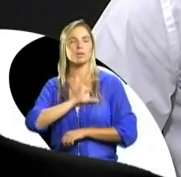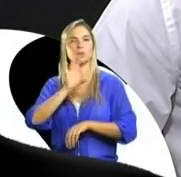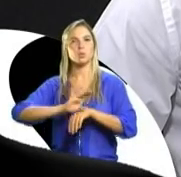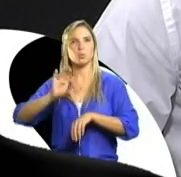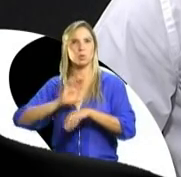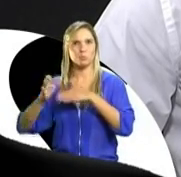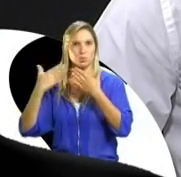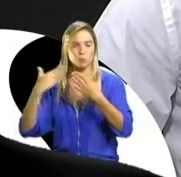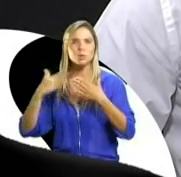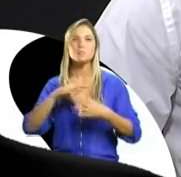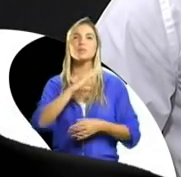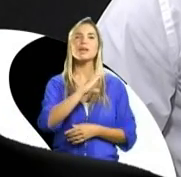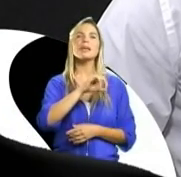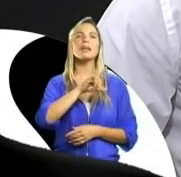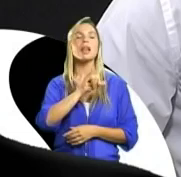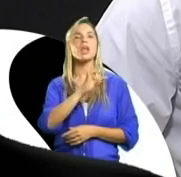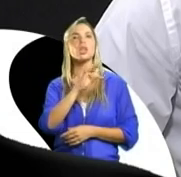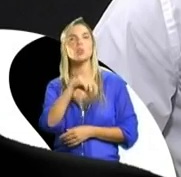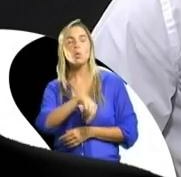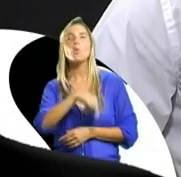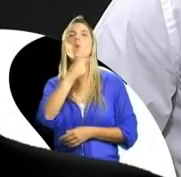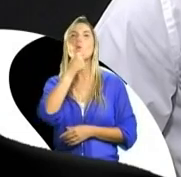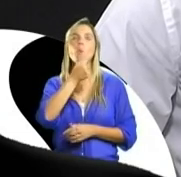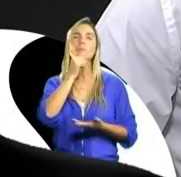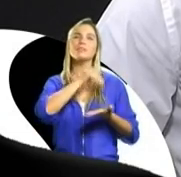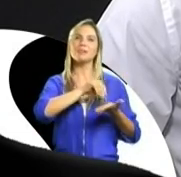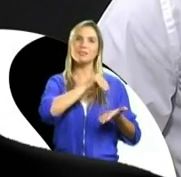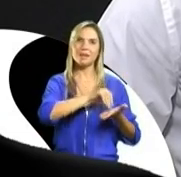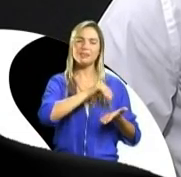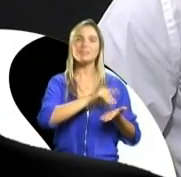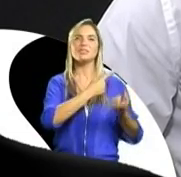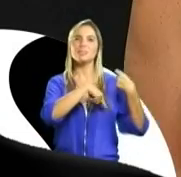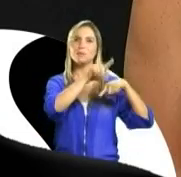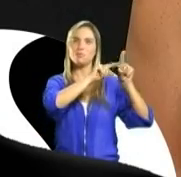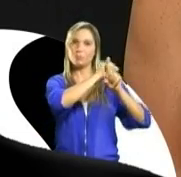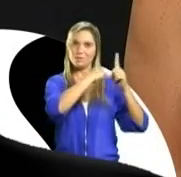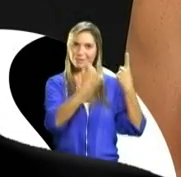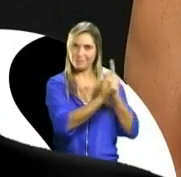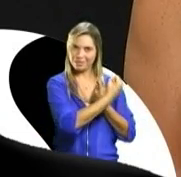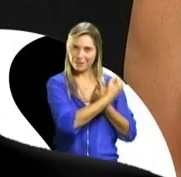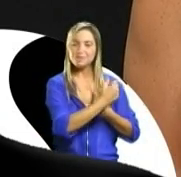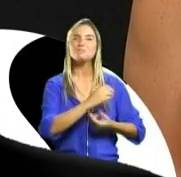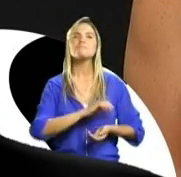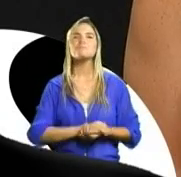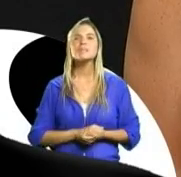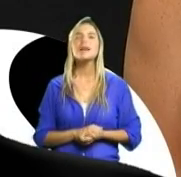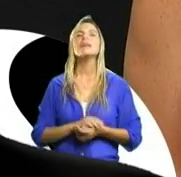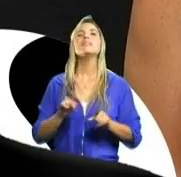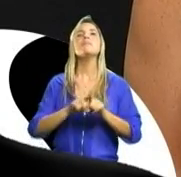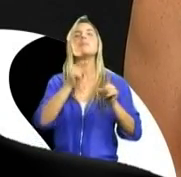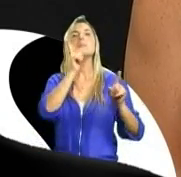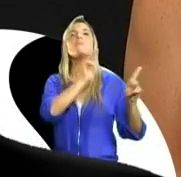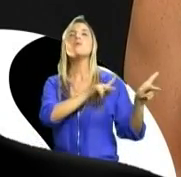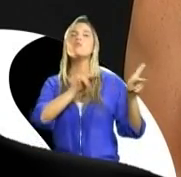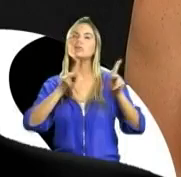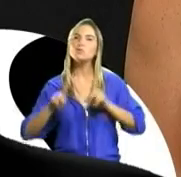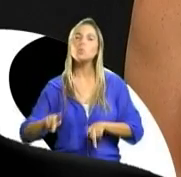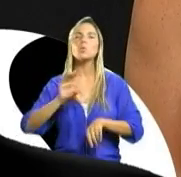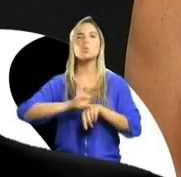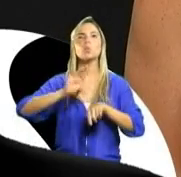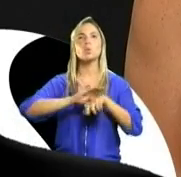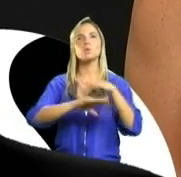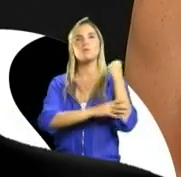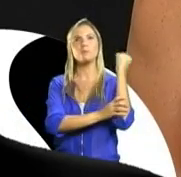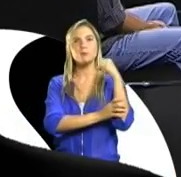Cleiton Pereira, sociólogo da Secretaria de Desenvolvimento Social de Divinópolis, Fernanda Rocha, professora do curso de